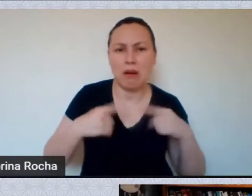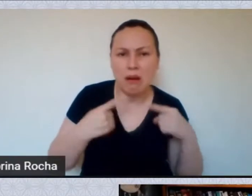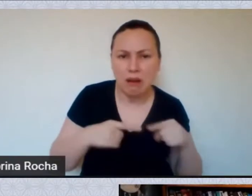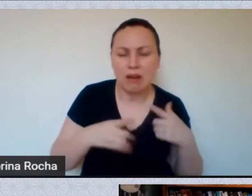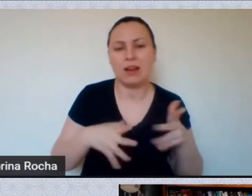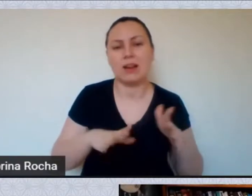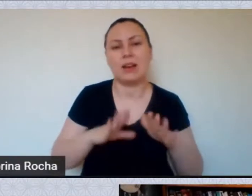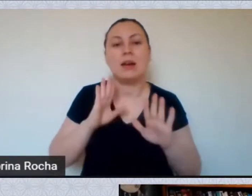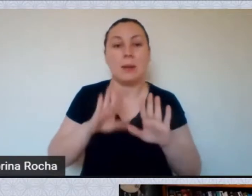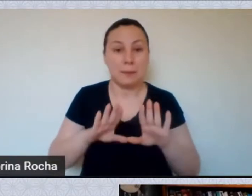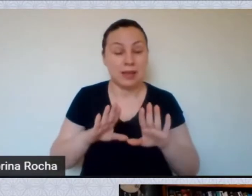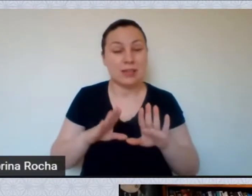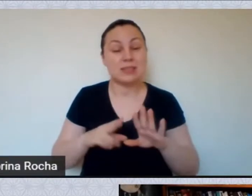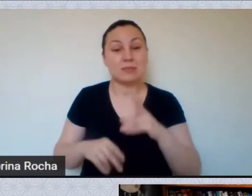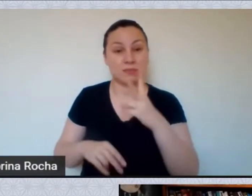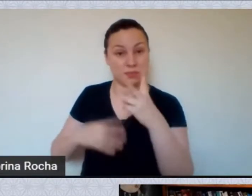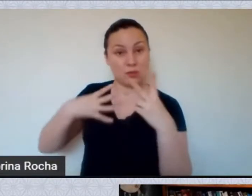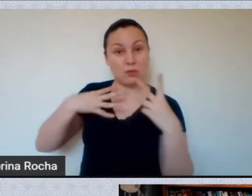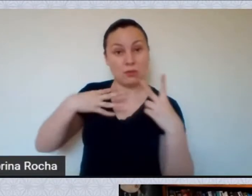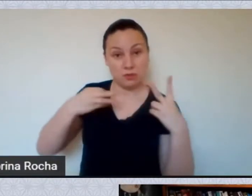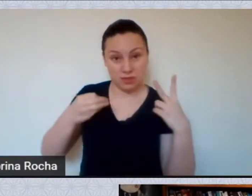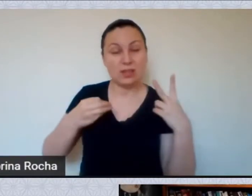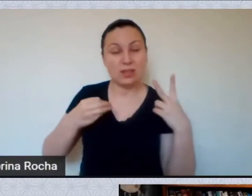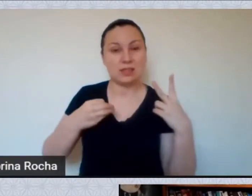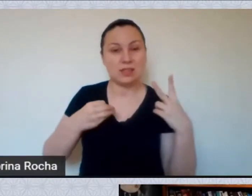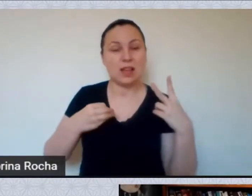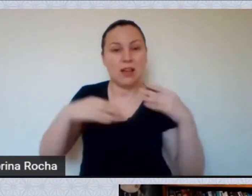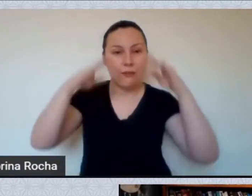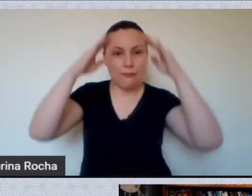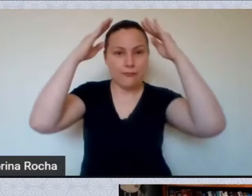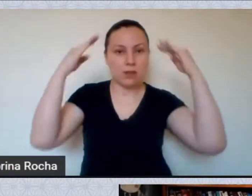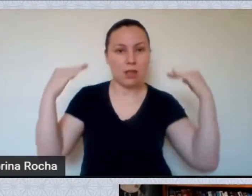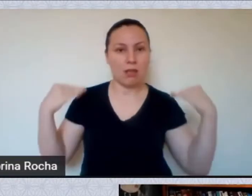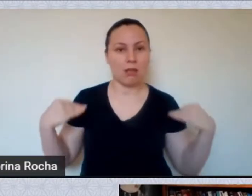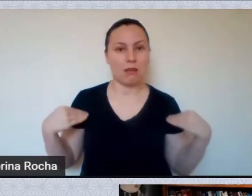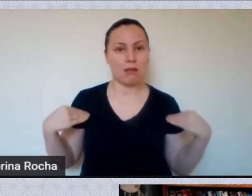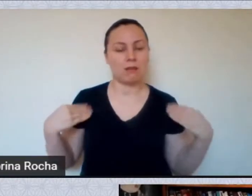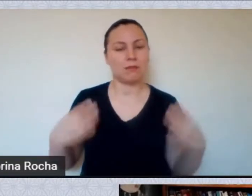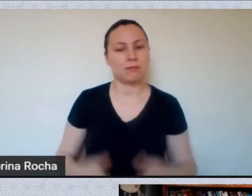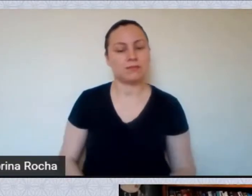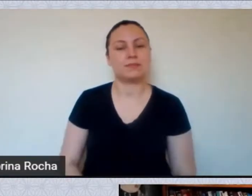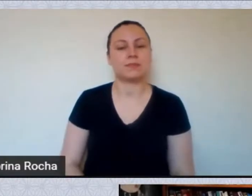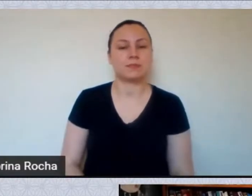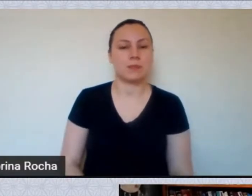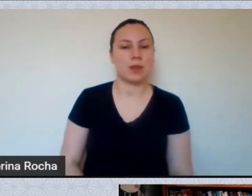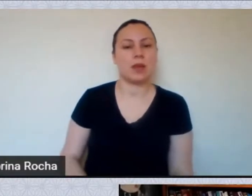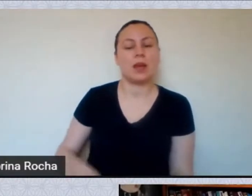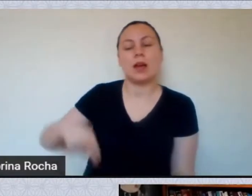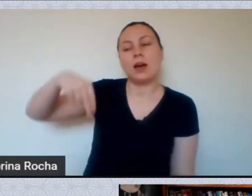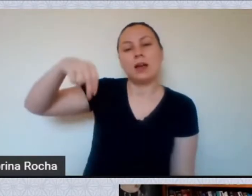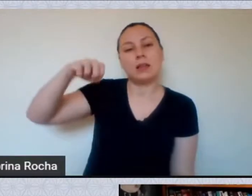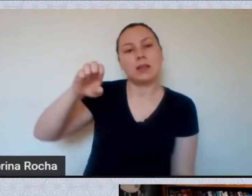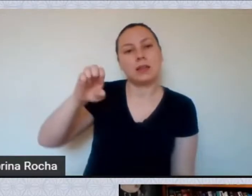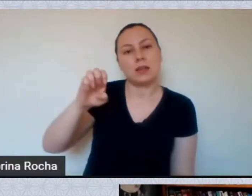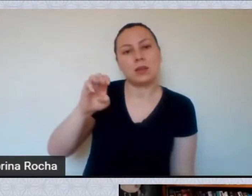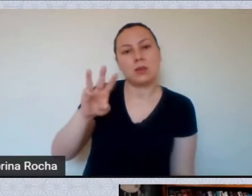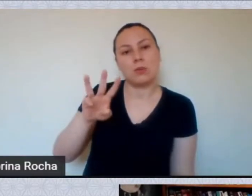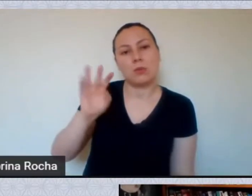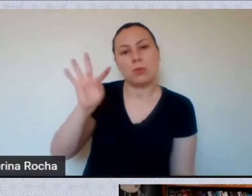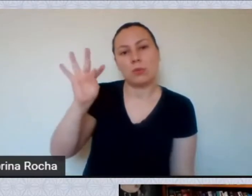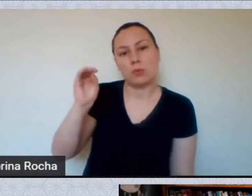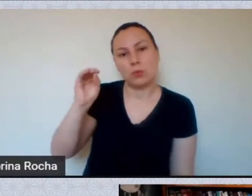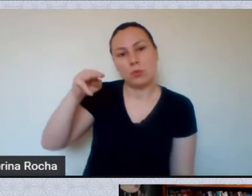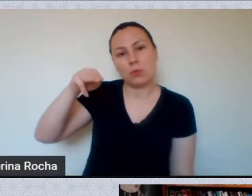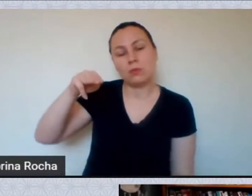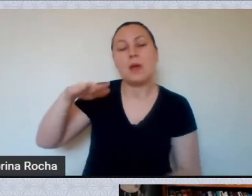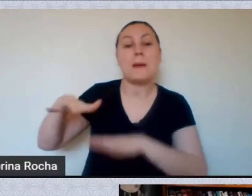religião era parte da mesma coisa. Para o Newton, o Newton, né, o grande Newton, o cara que desenvolveu as leis do movimento, a